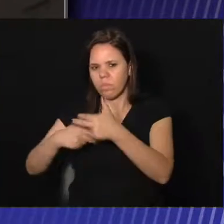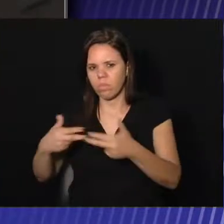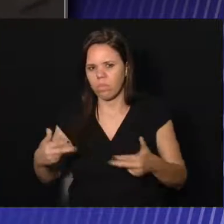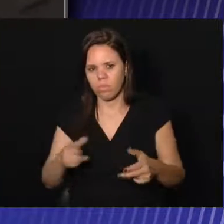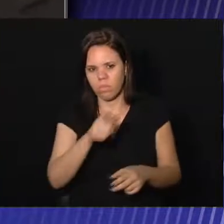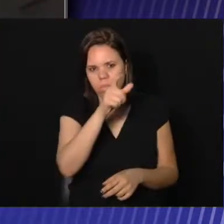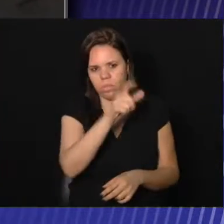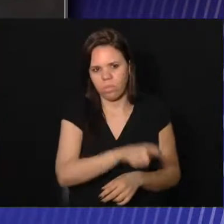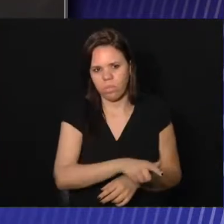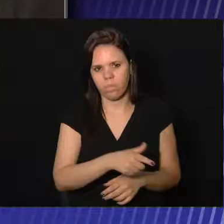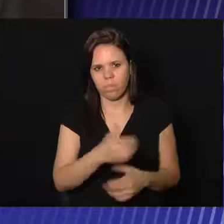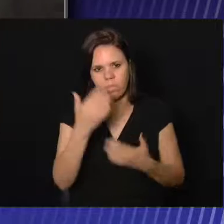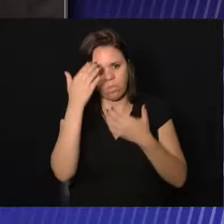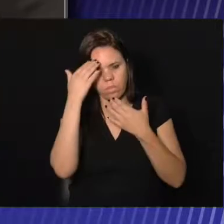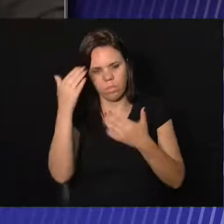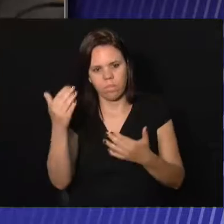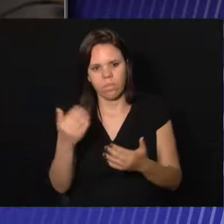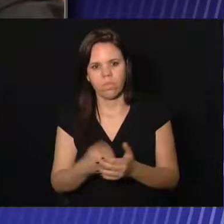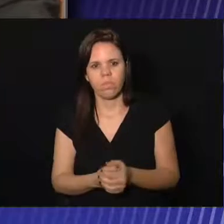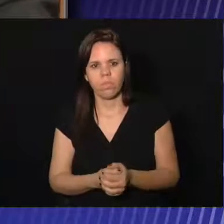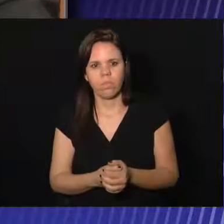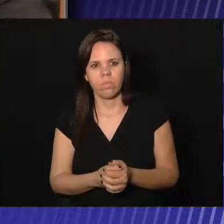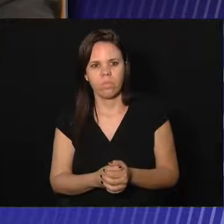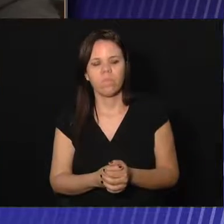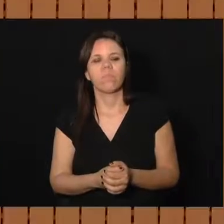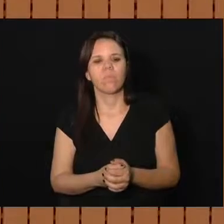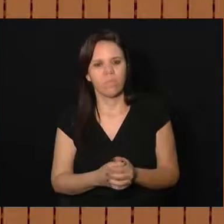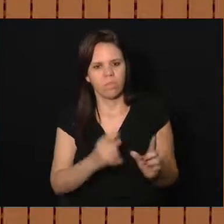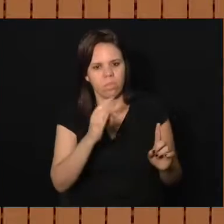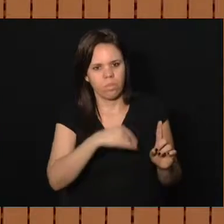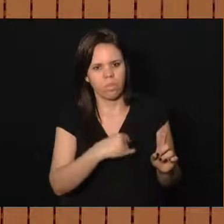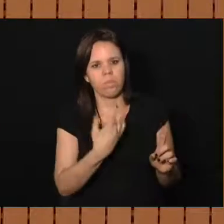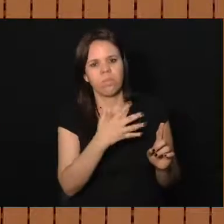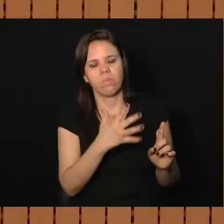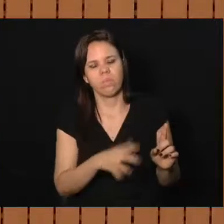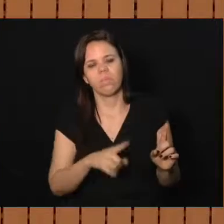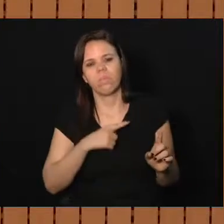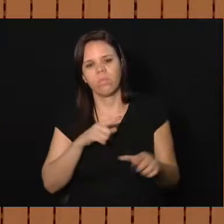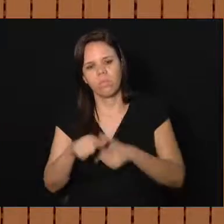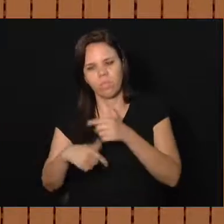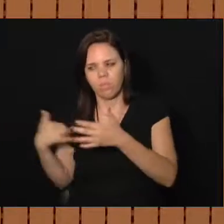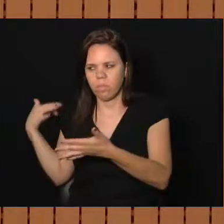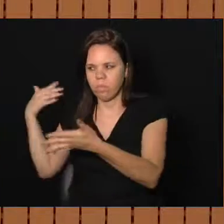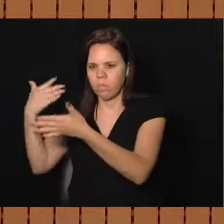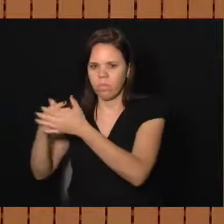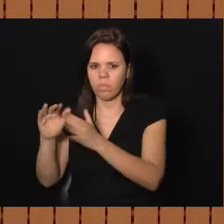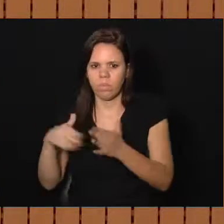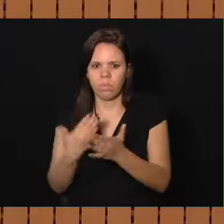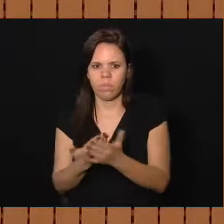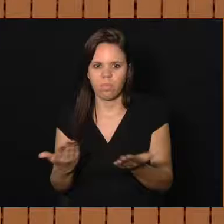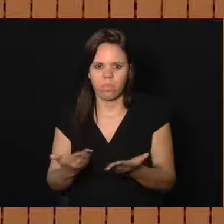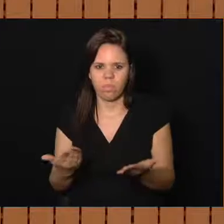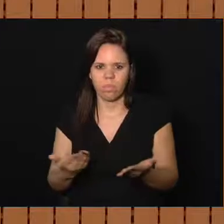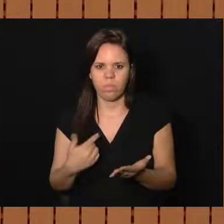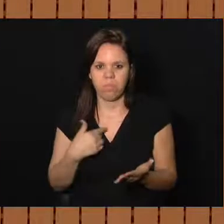homenageado agradeceu a honraria recebida e falou sobre o trabalho que desenvolveu até hoje. Para mim foi uma surpresa muito grande, eu não